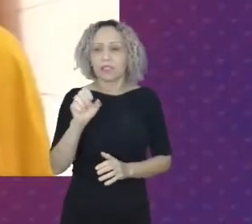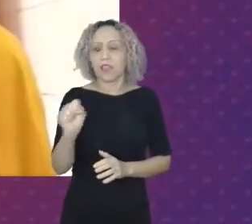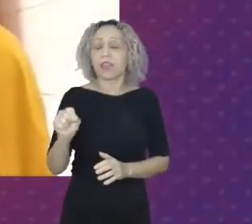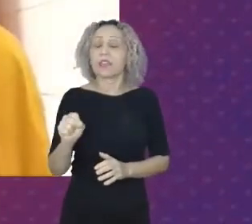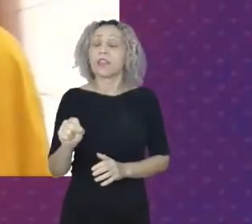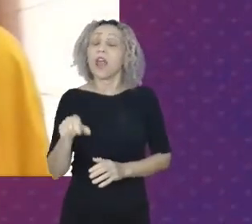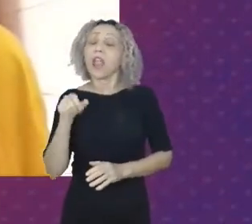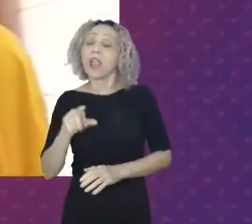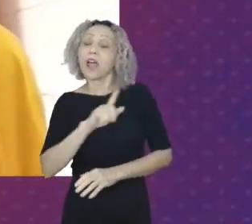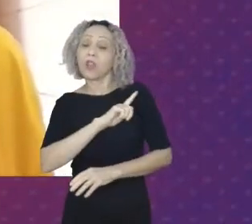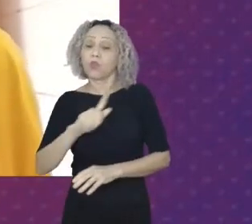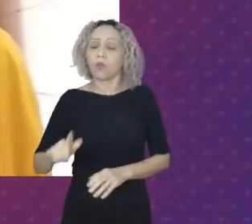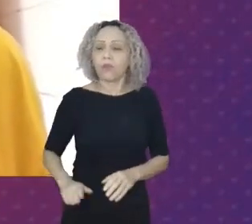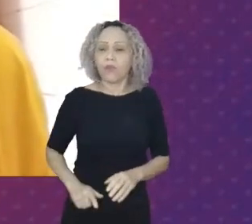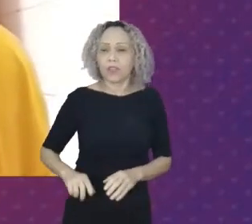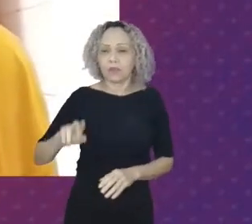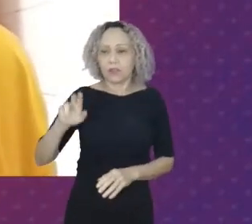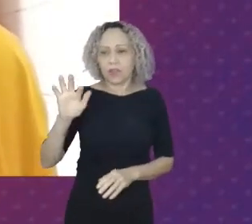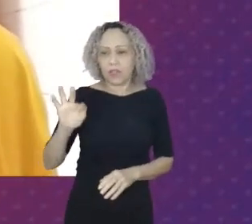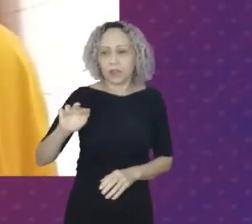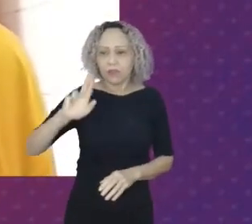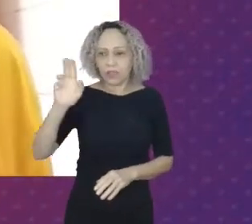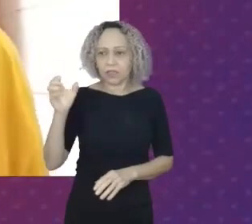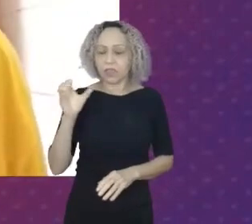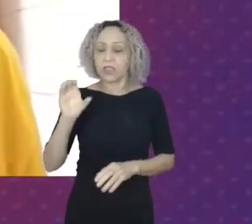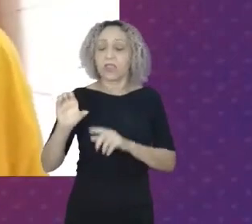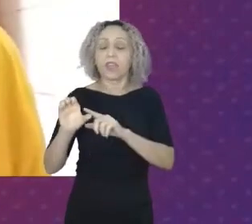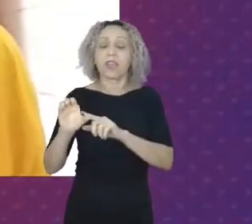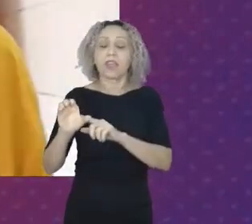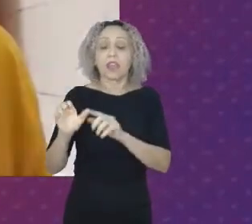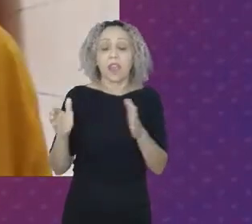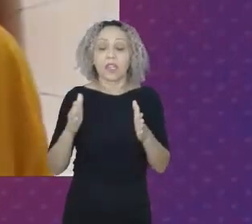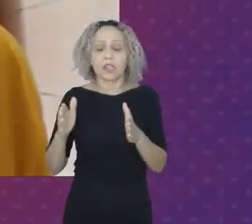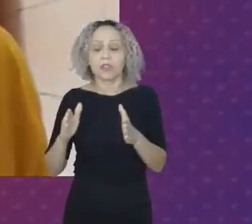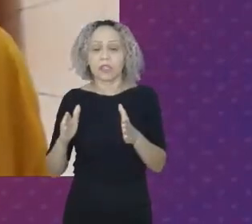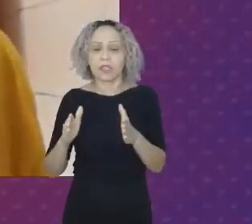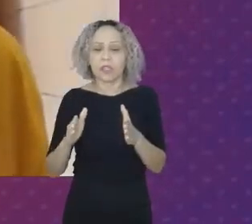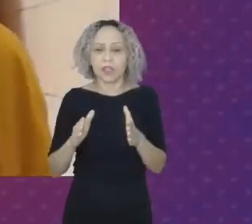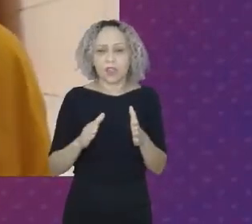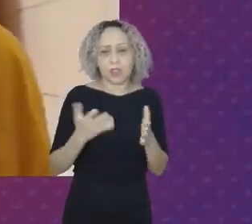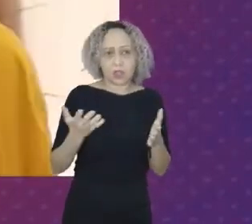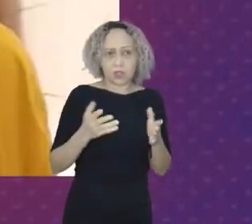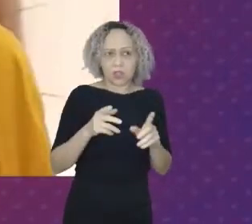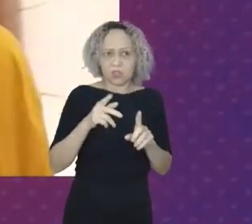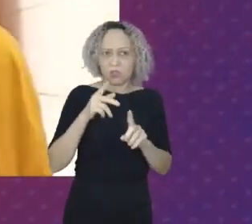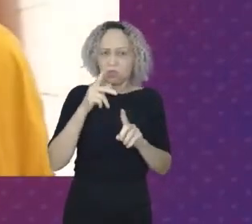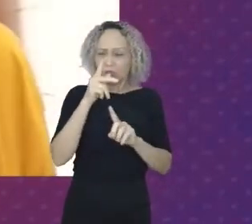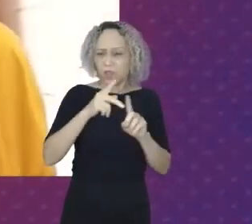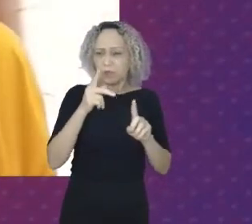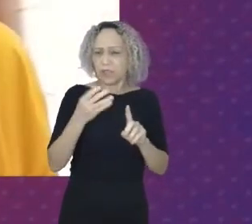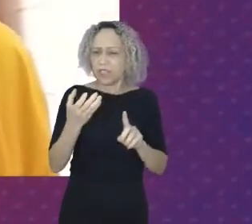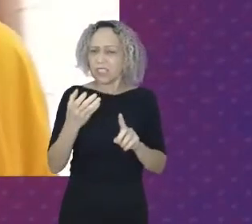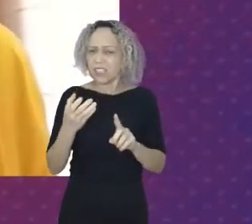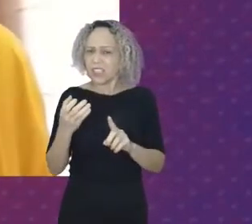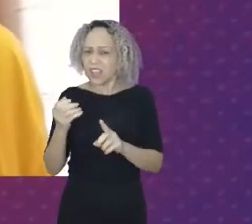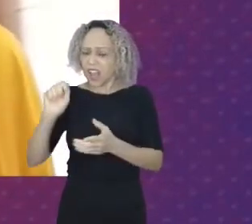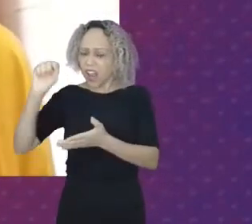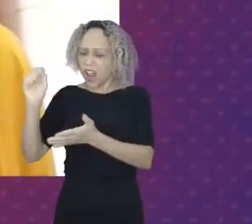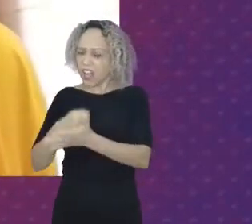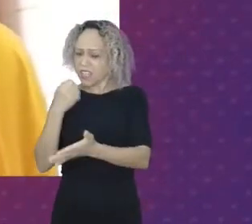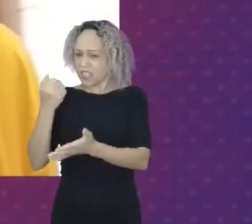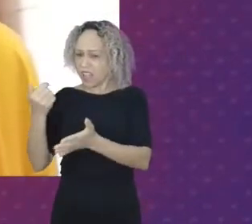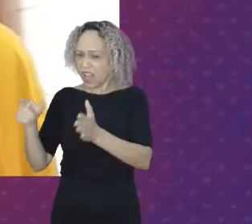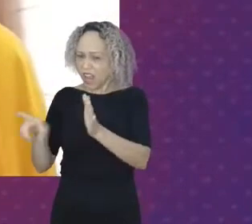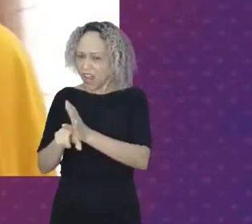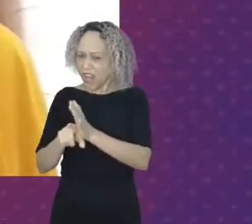eles queriam aprovar o FGTS para as trabalhadoras domésticas, recolhendo apenas 2% sobre o salário.